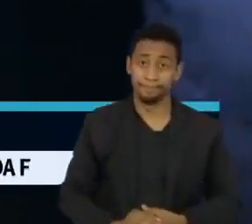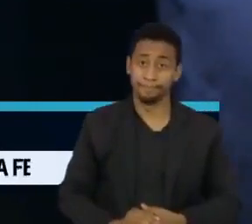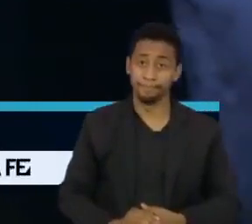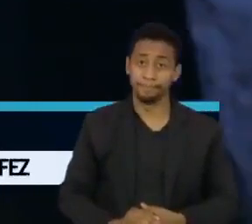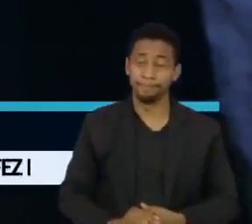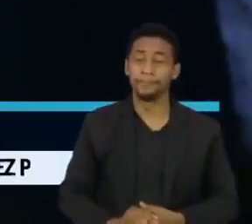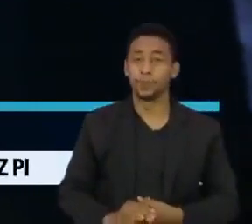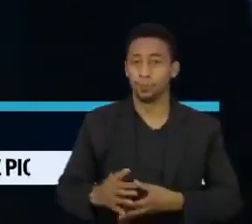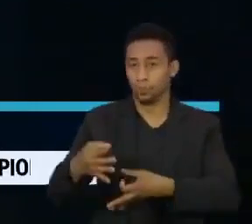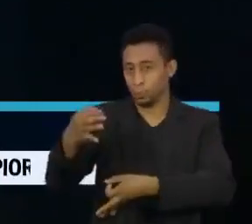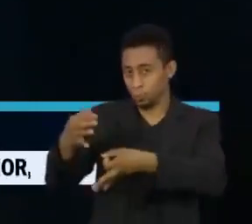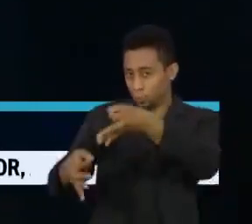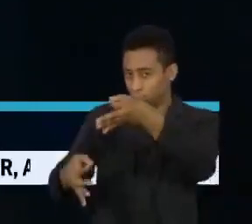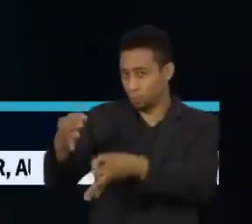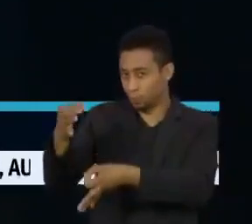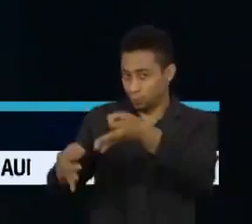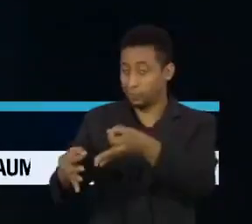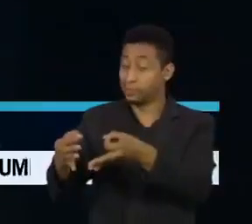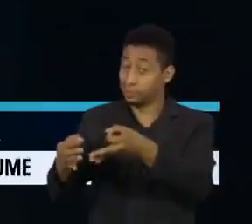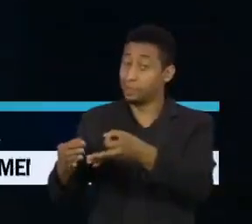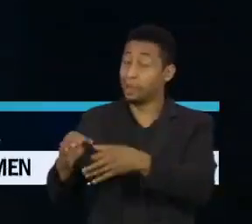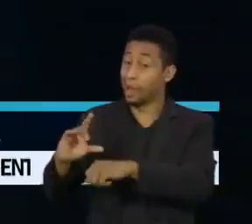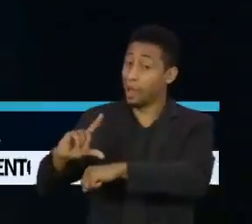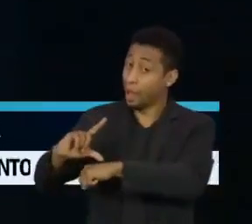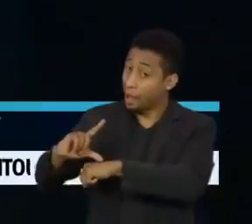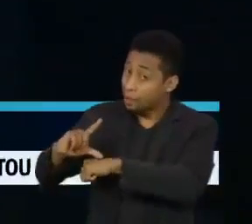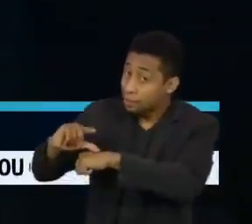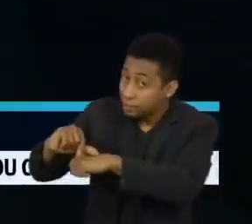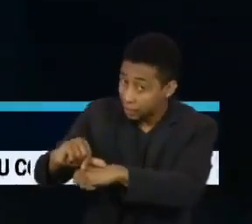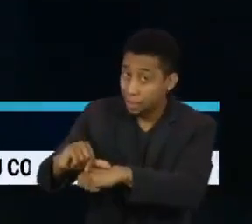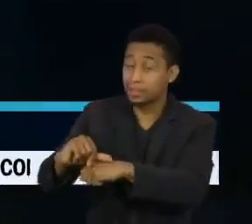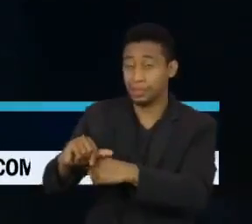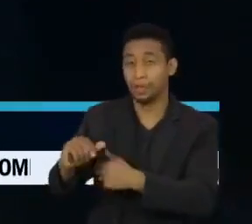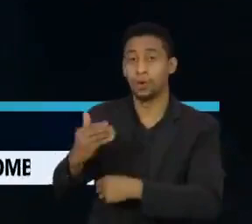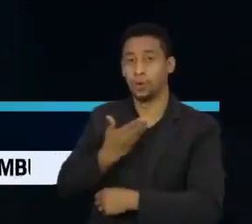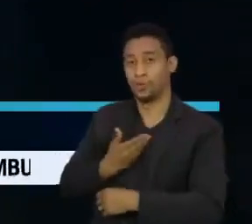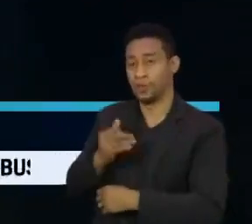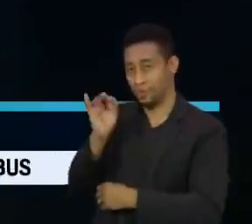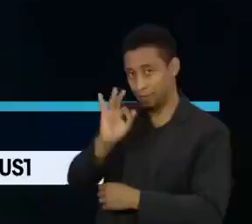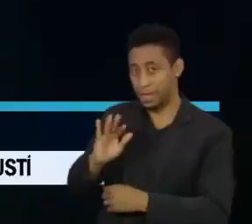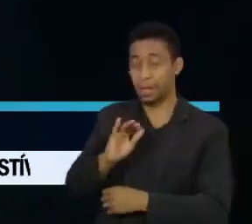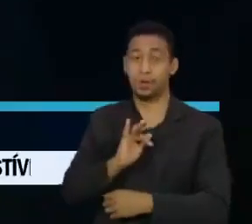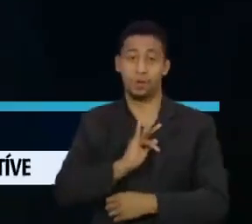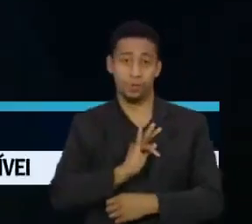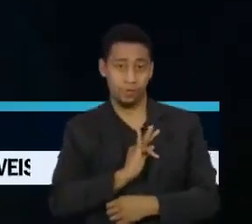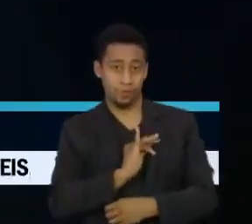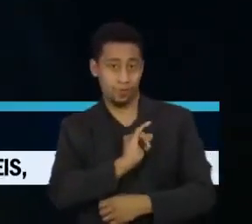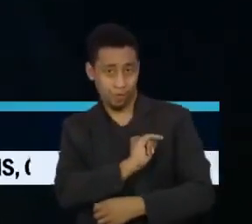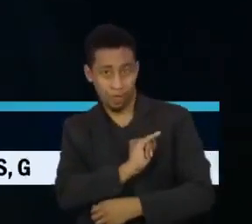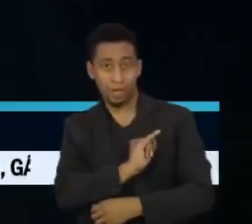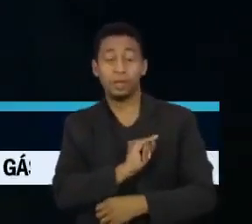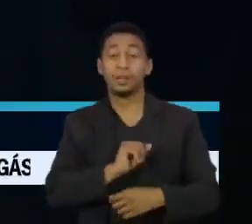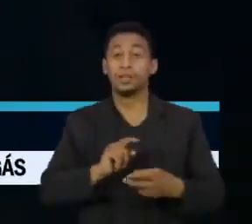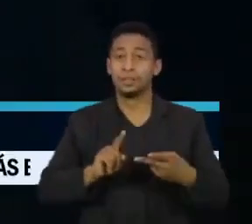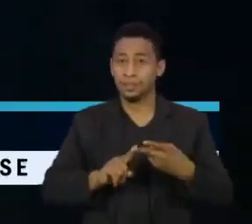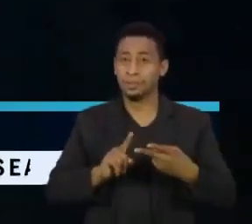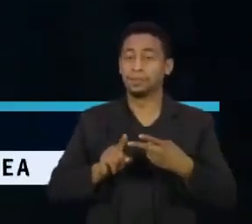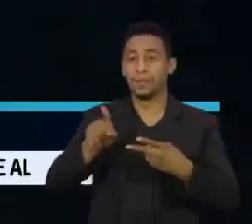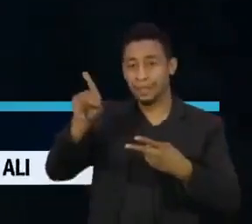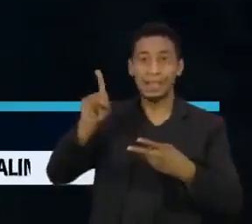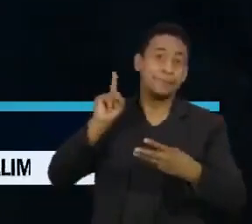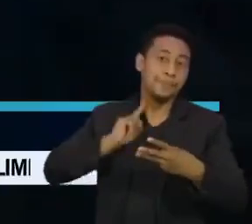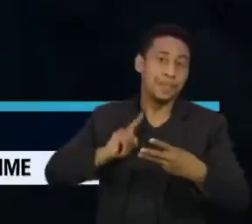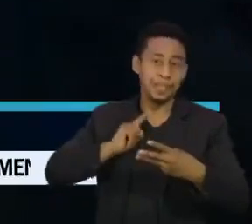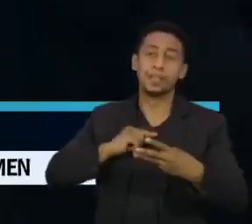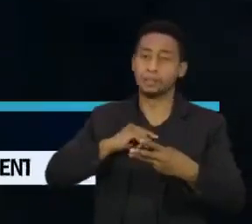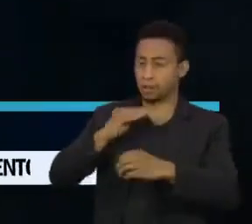a justiça ainda que tardia' a união a Funai o governo de Minas Gerais foram condenados pela justiça federal mineira